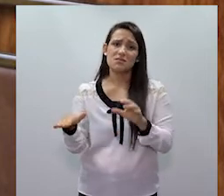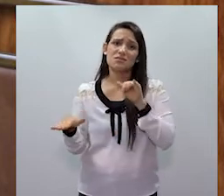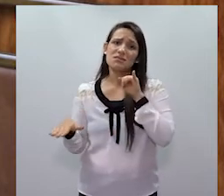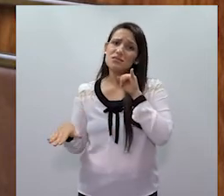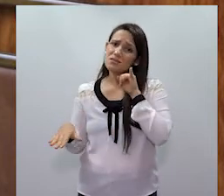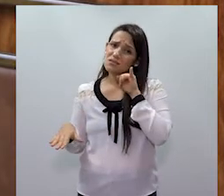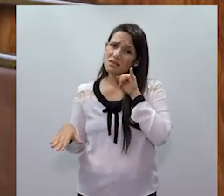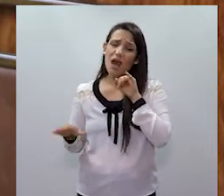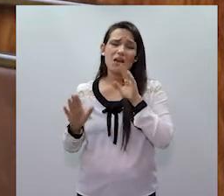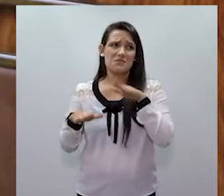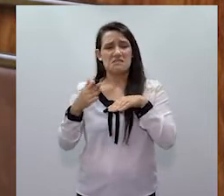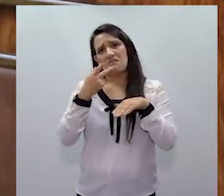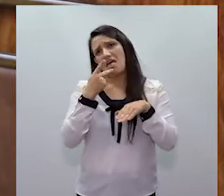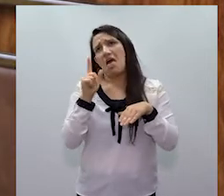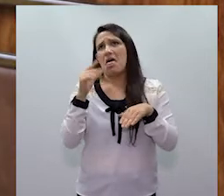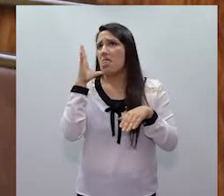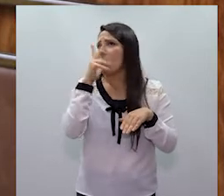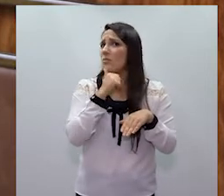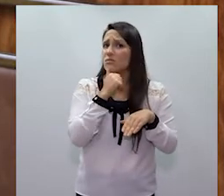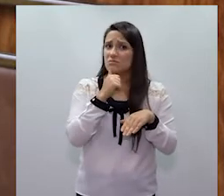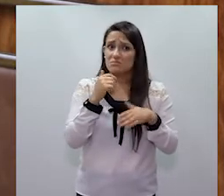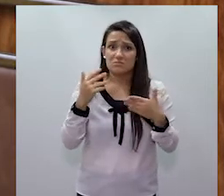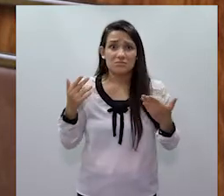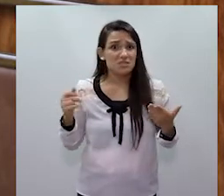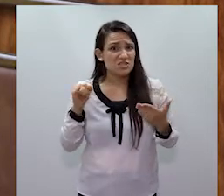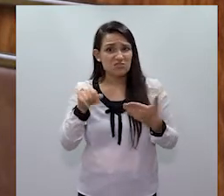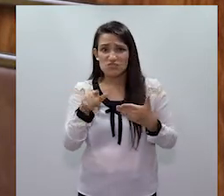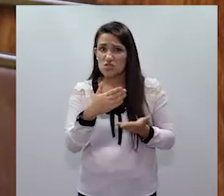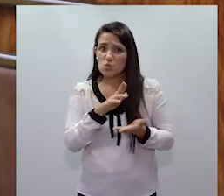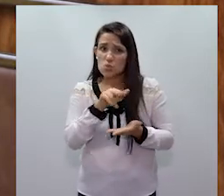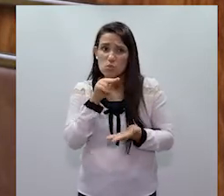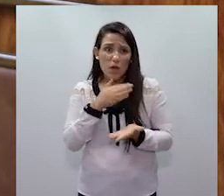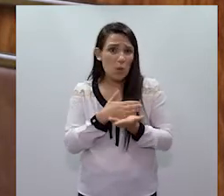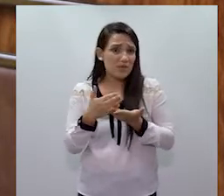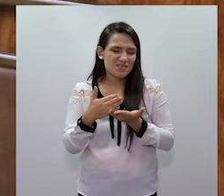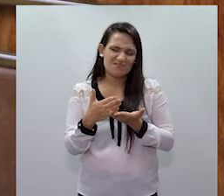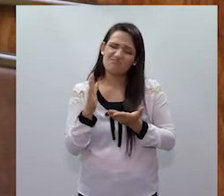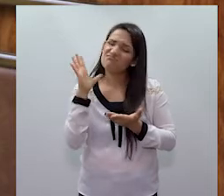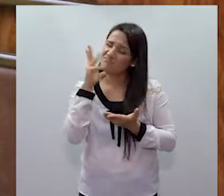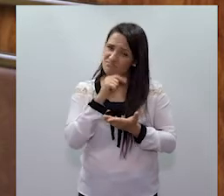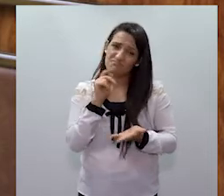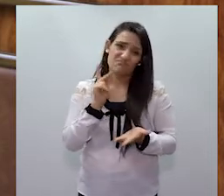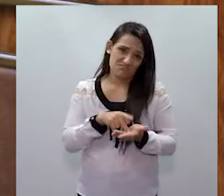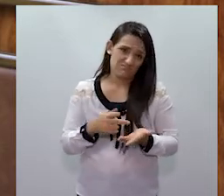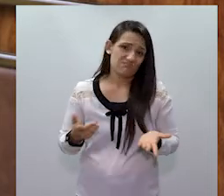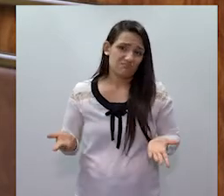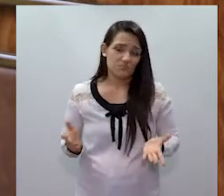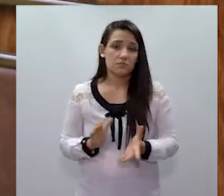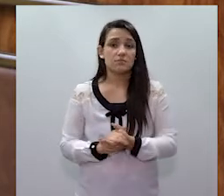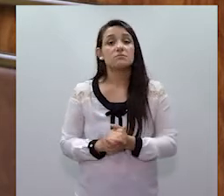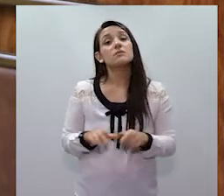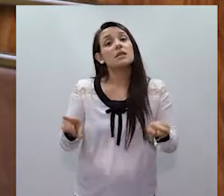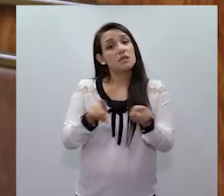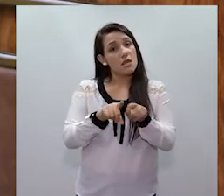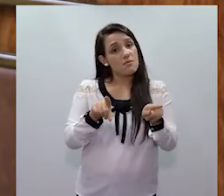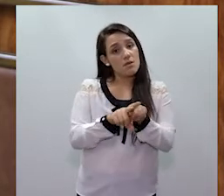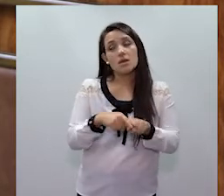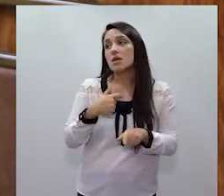demoram, mas se não for dado o primeiro passo, realmente vai demorar muito. E por outro lado, nosso pedido é